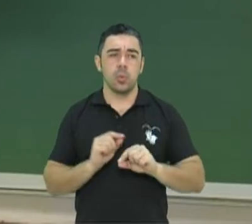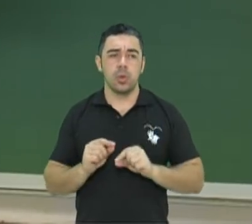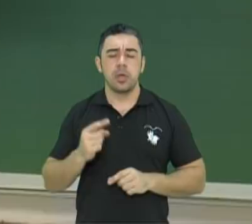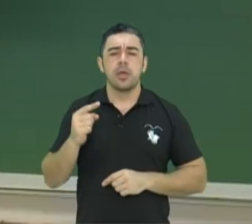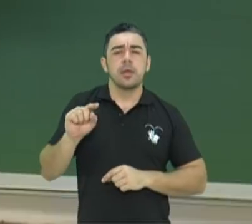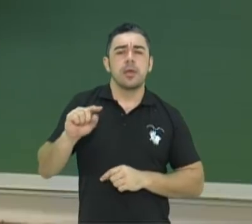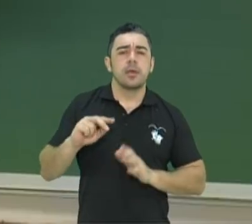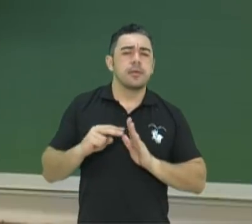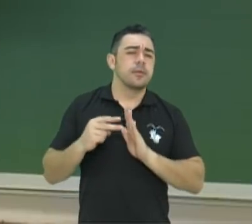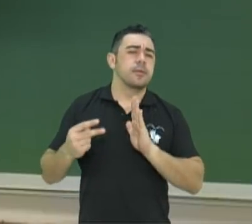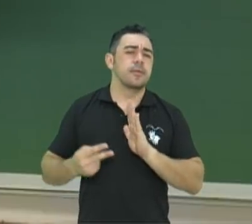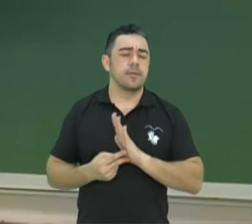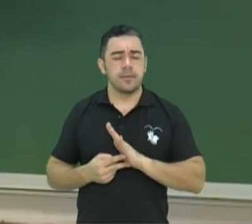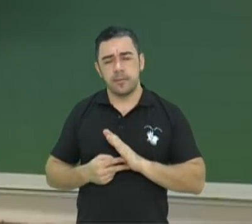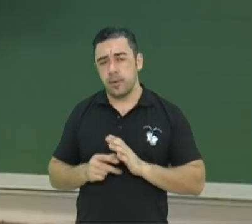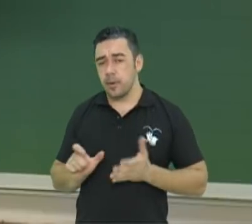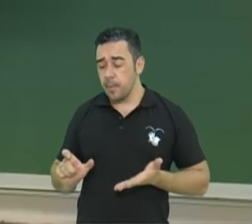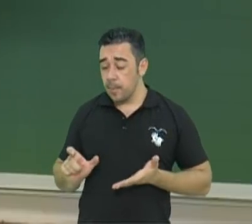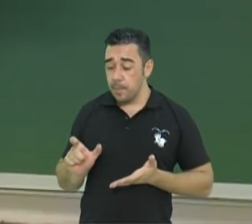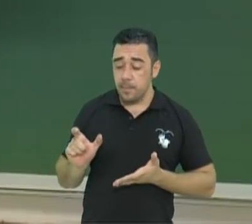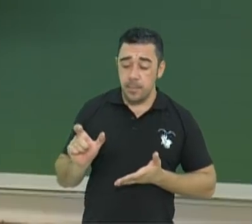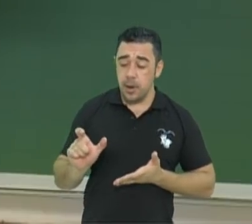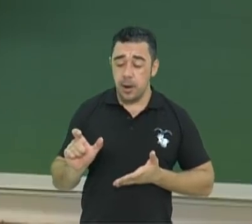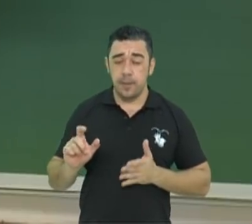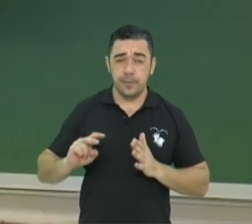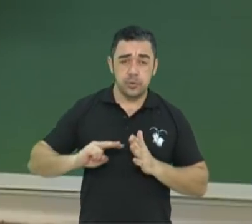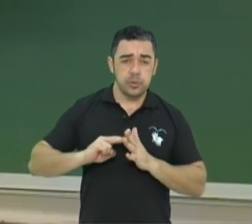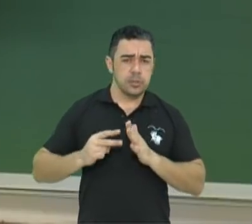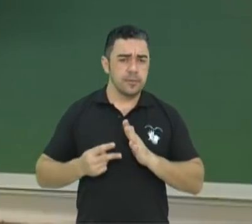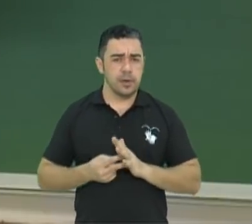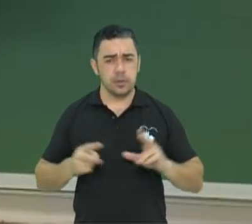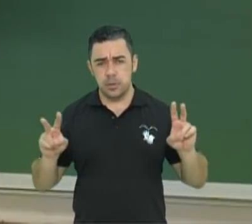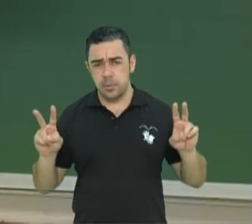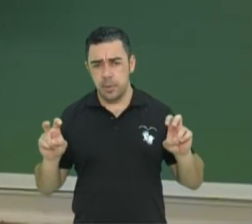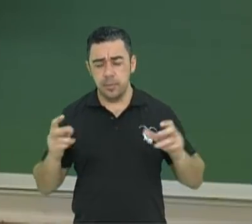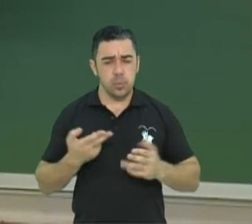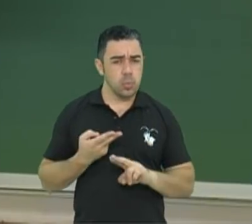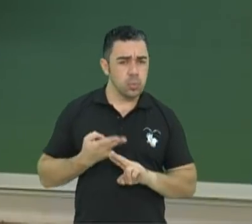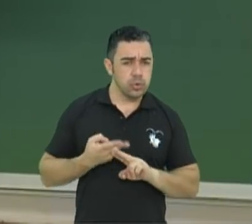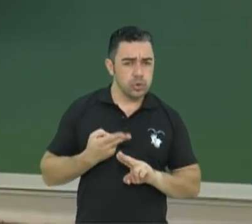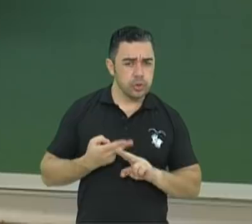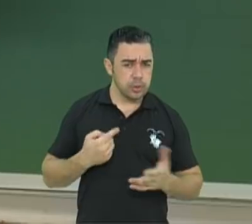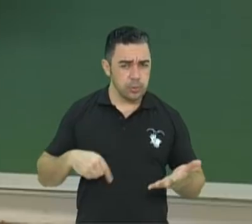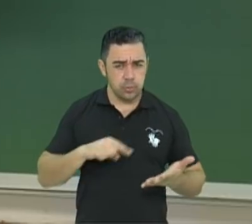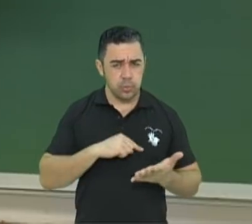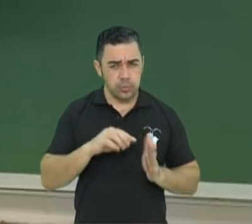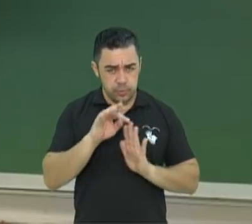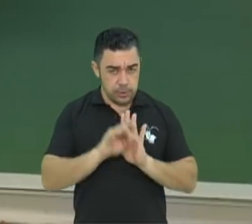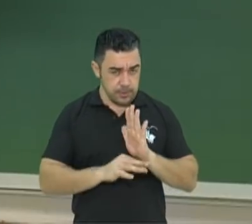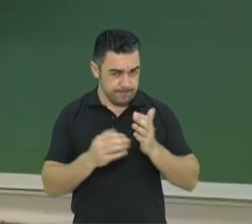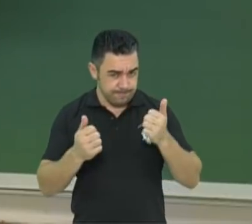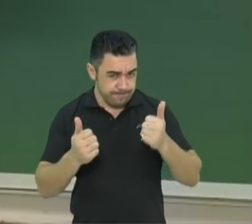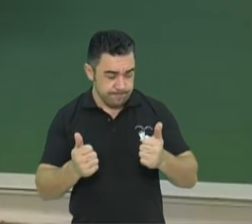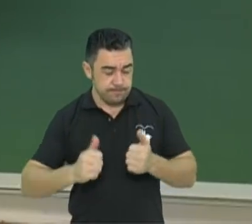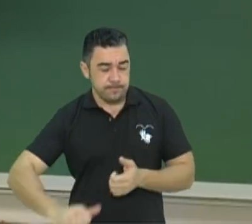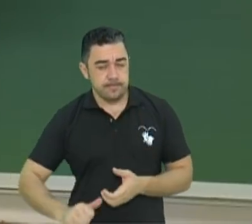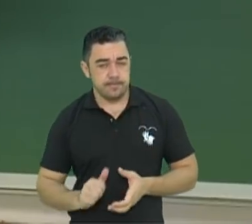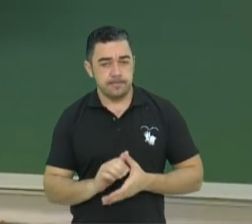o sentido de uma palavra ou expressão utilizada em nossos textos,